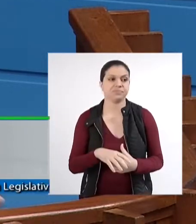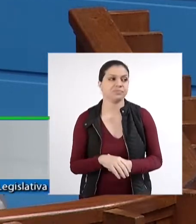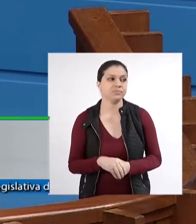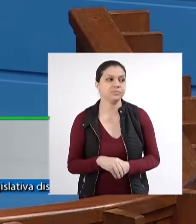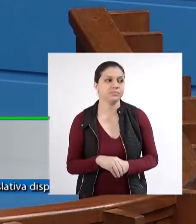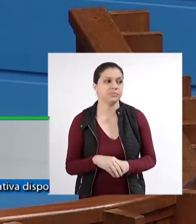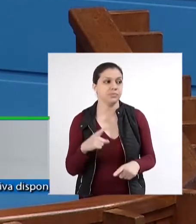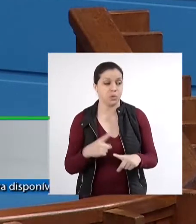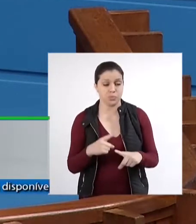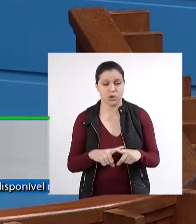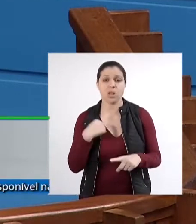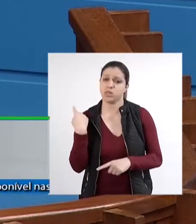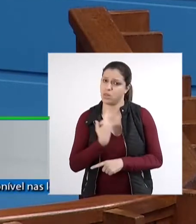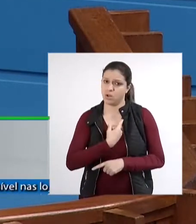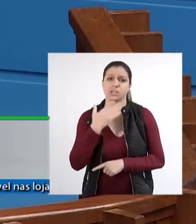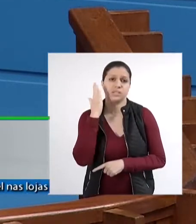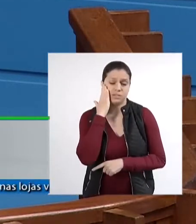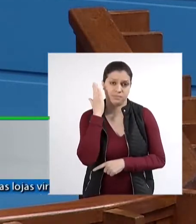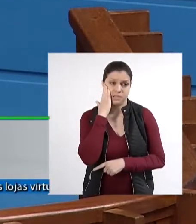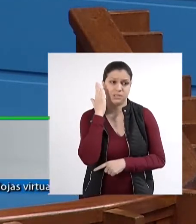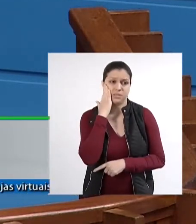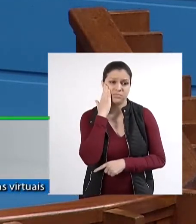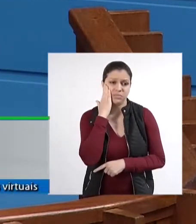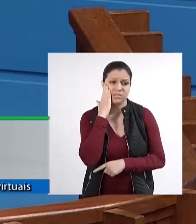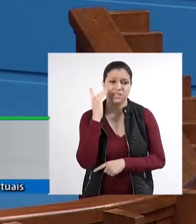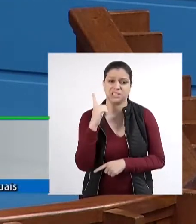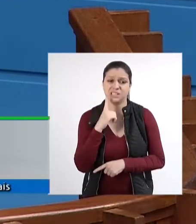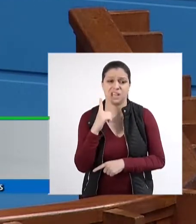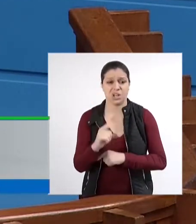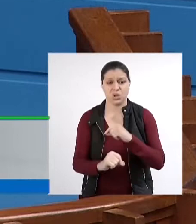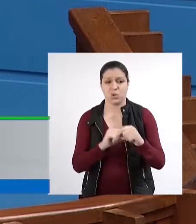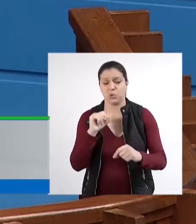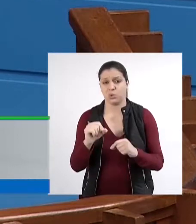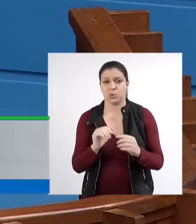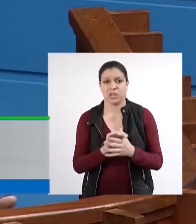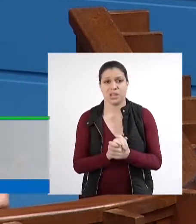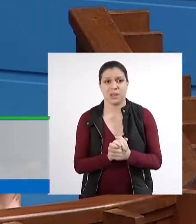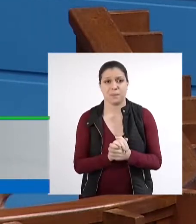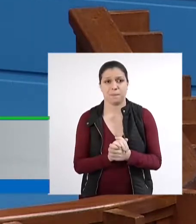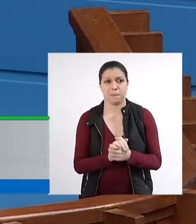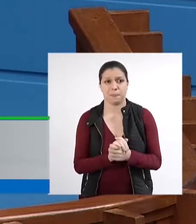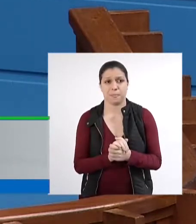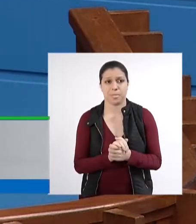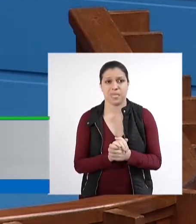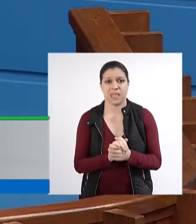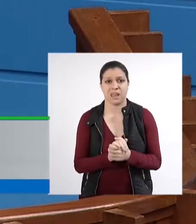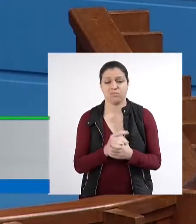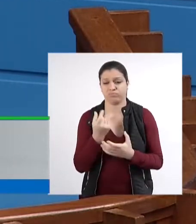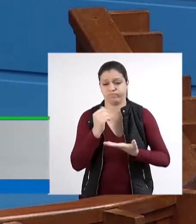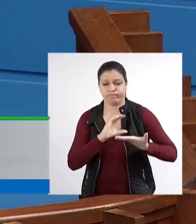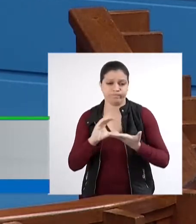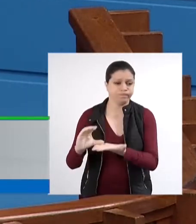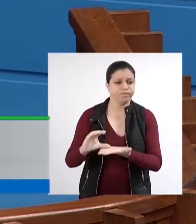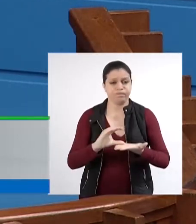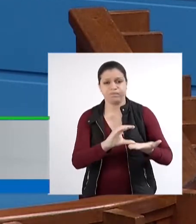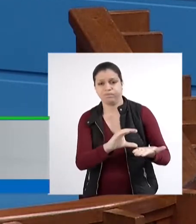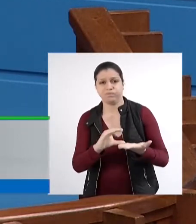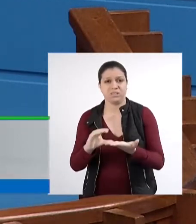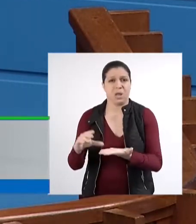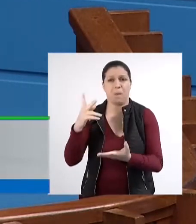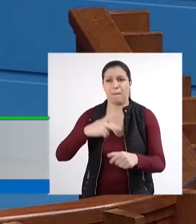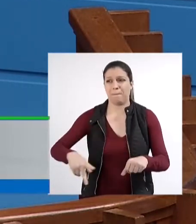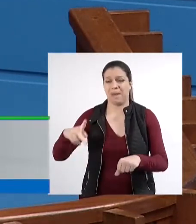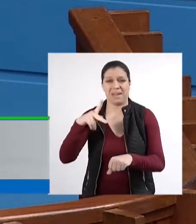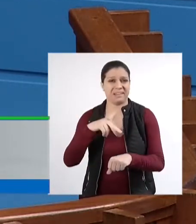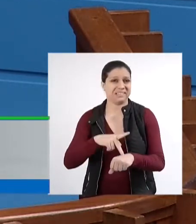porque nós sabemos muito bem a péssima distribuição de tributos que nós temos no país hoje. Praticamente